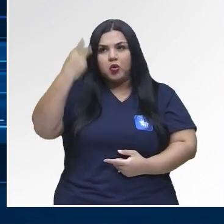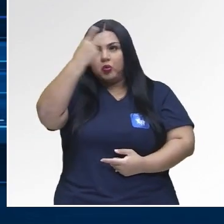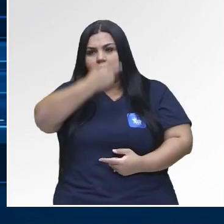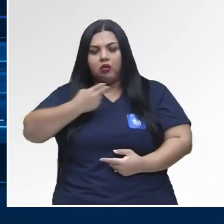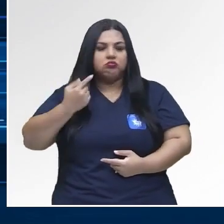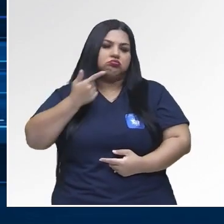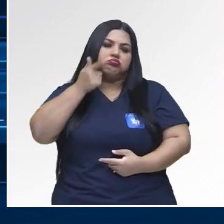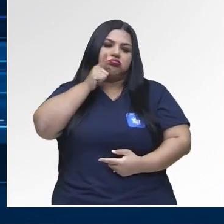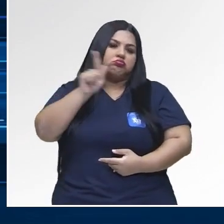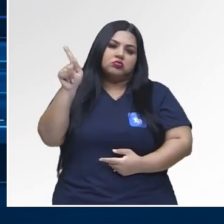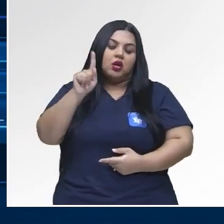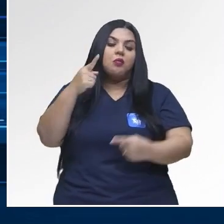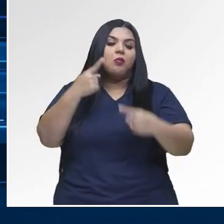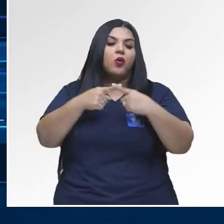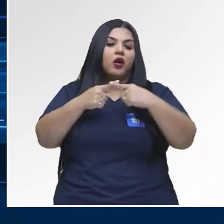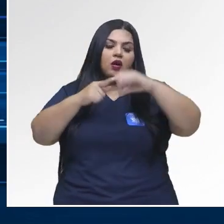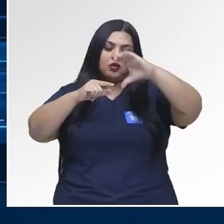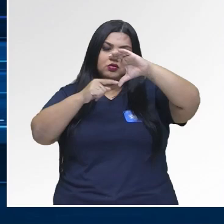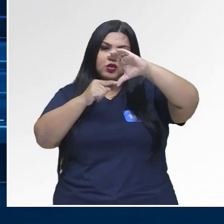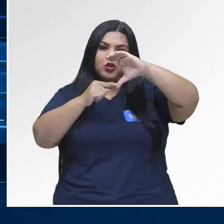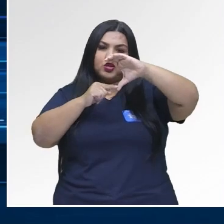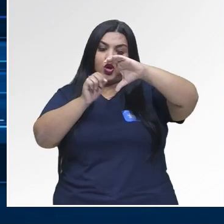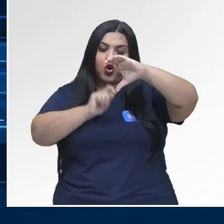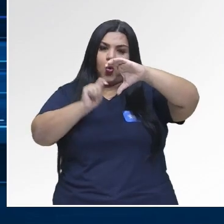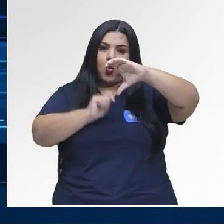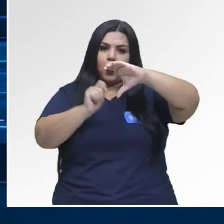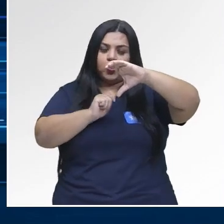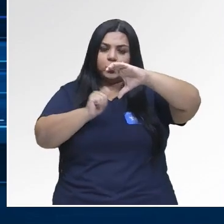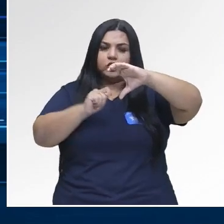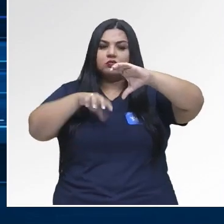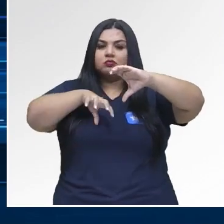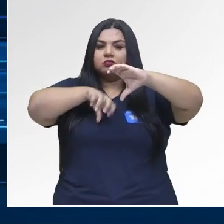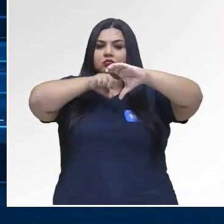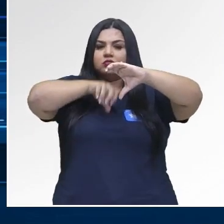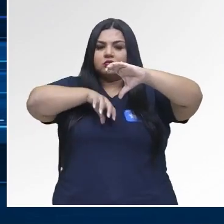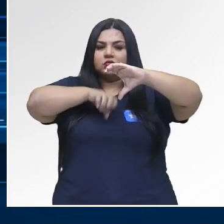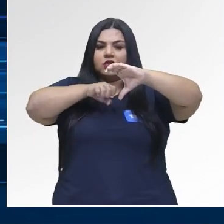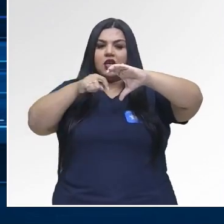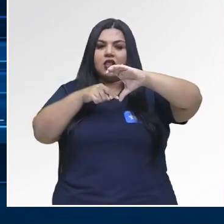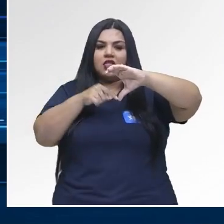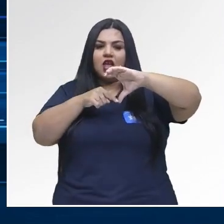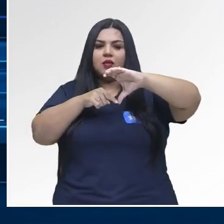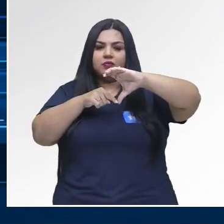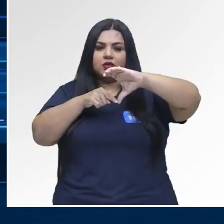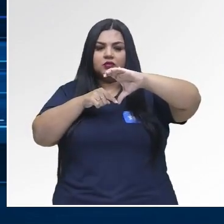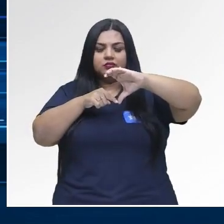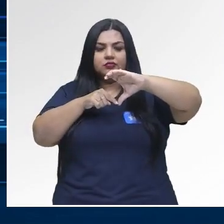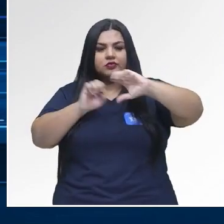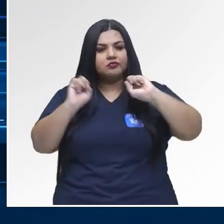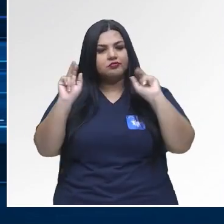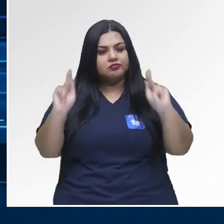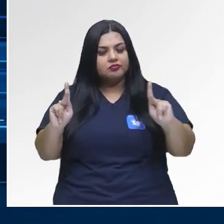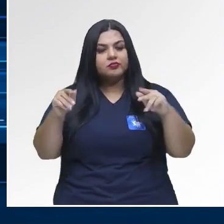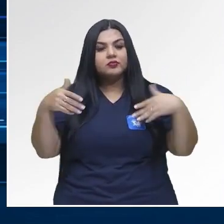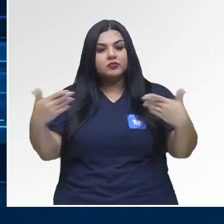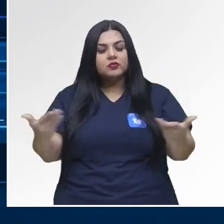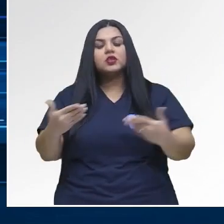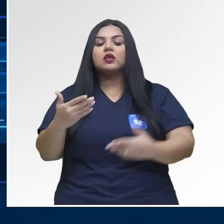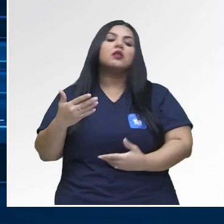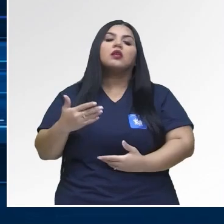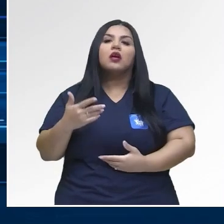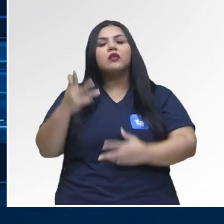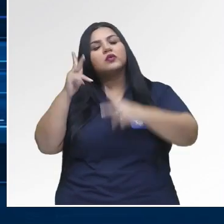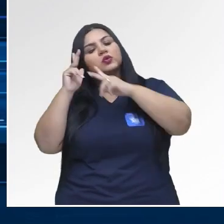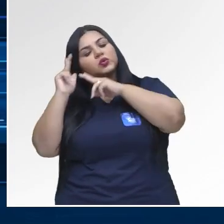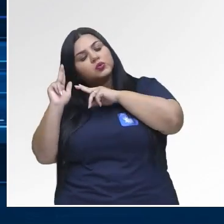está controlando a minha respiração. É o meu controle involuntário, tá ok? Então, quando a gente dorme,